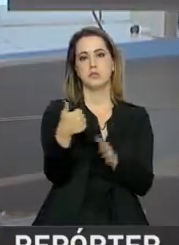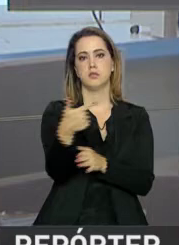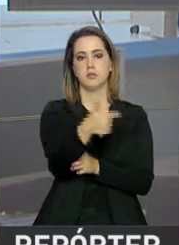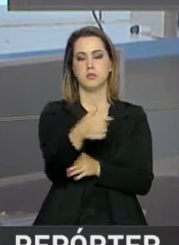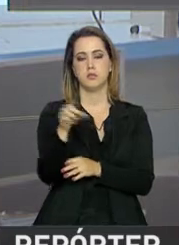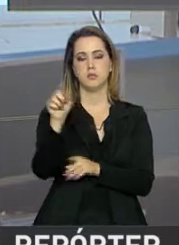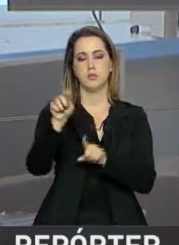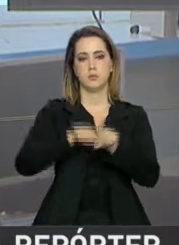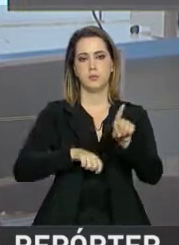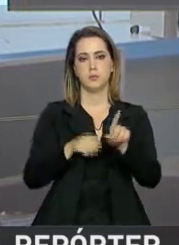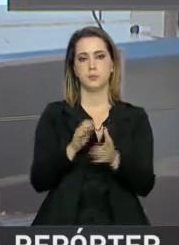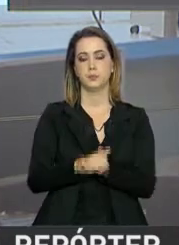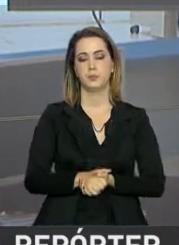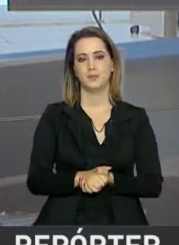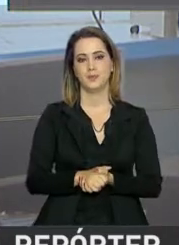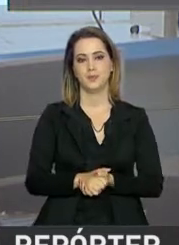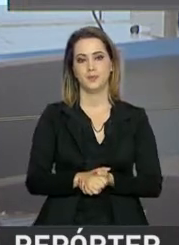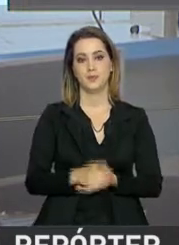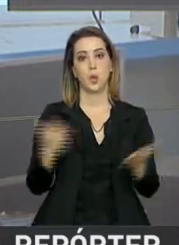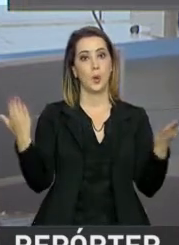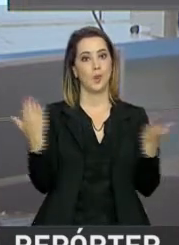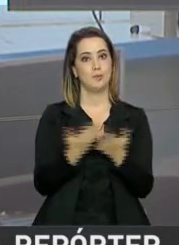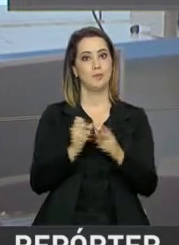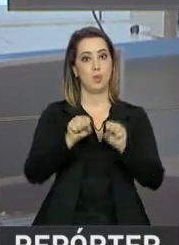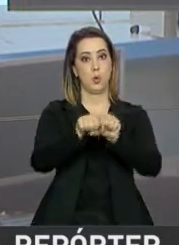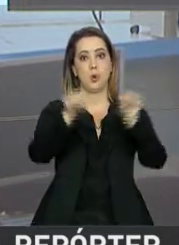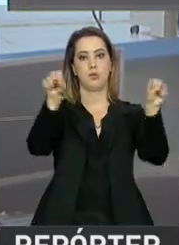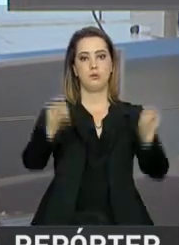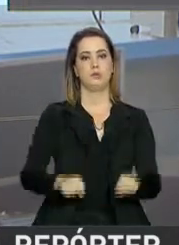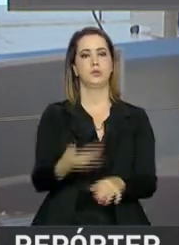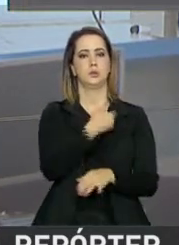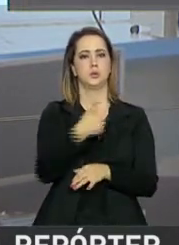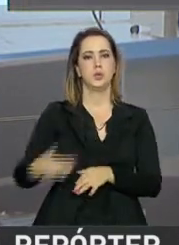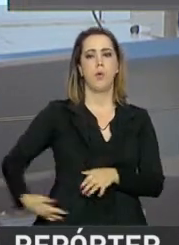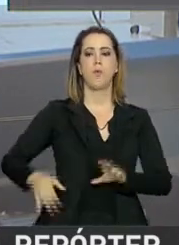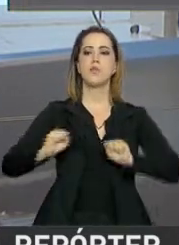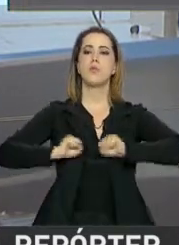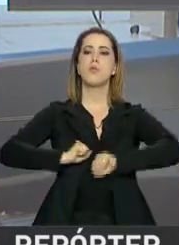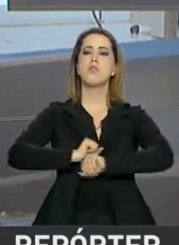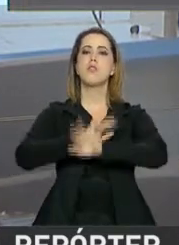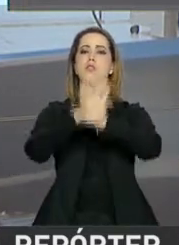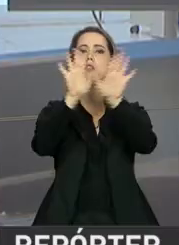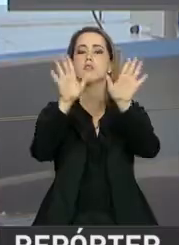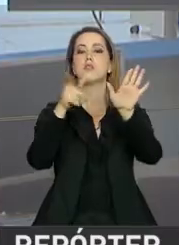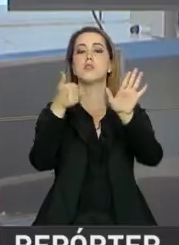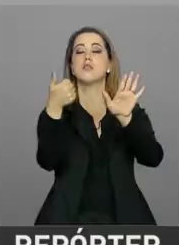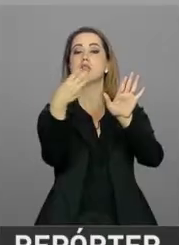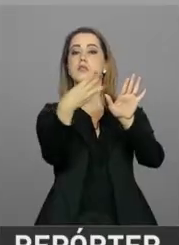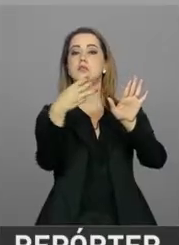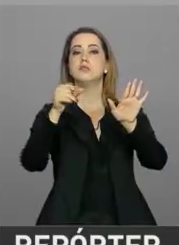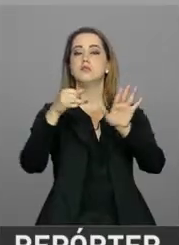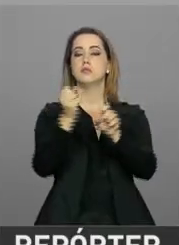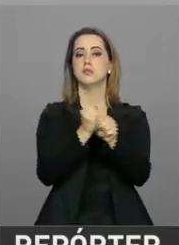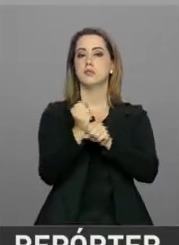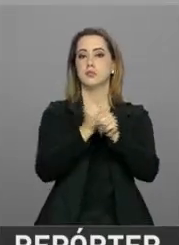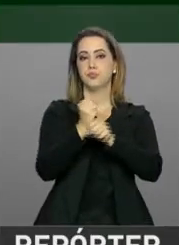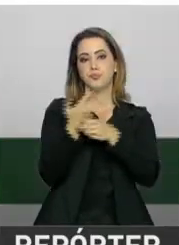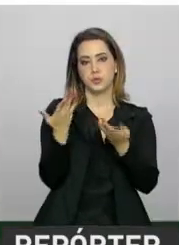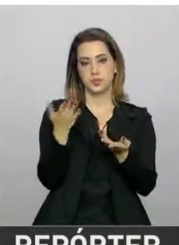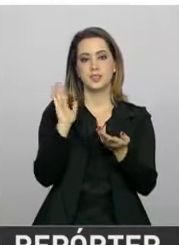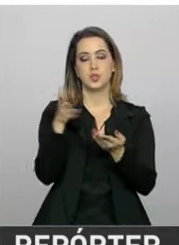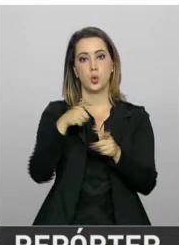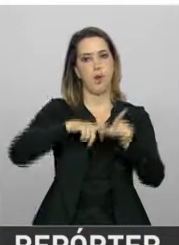o portal da transparência comemora 13 anos com recorde de visitas em outubro foram dois milhões e 200 mil